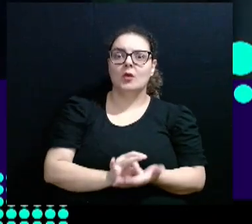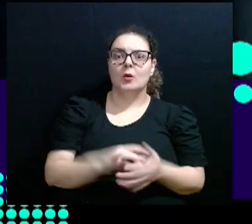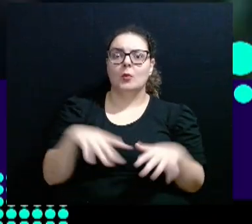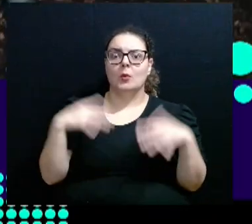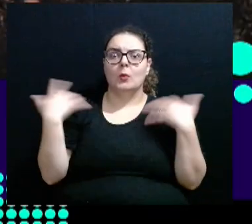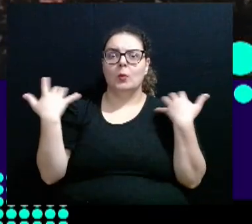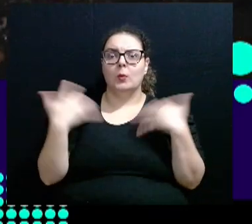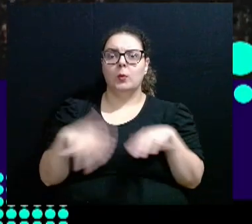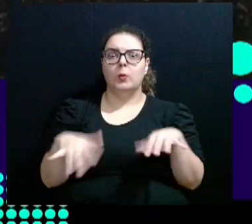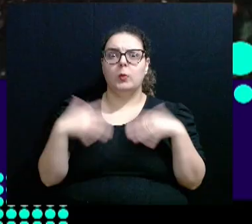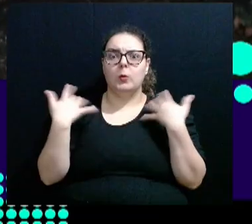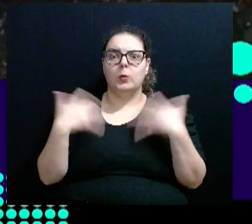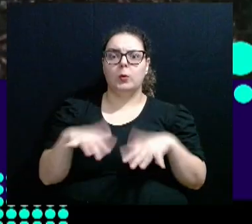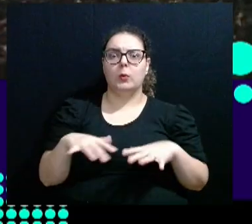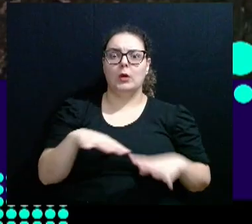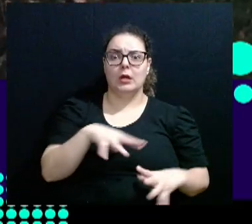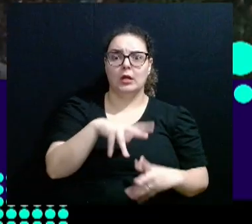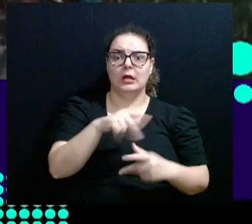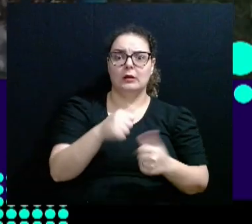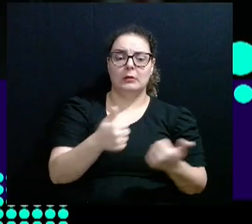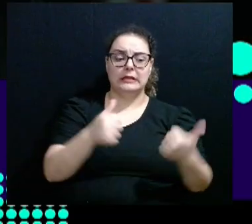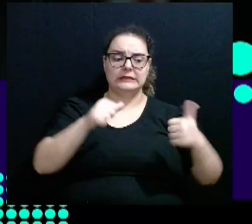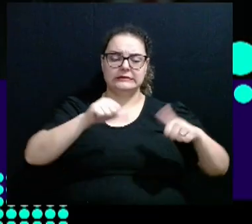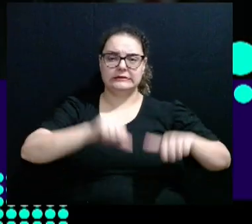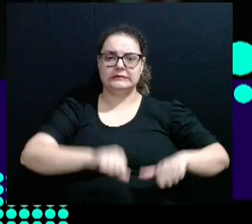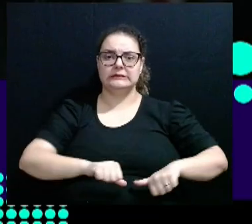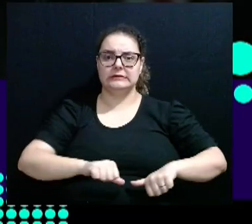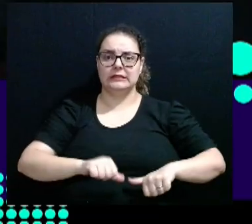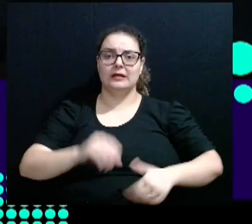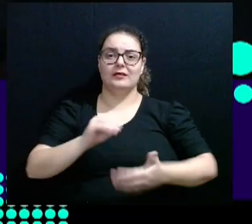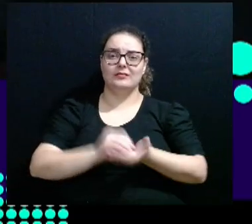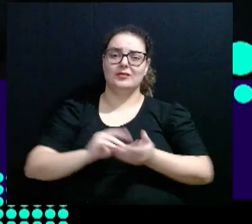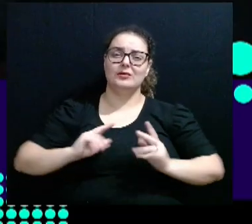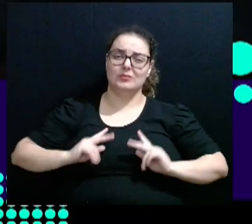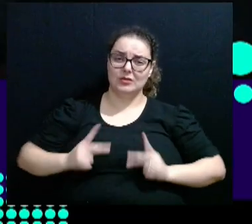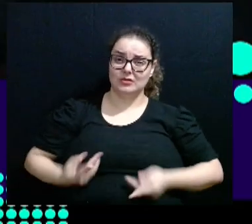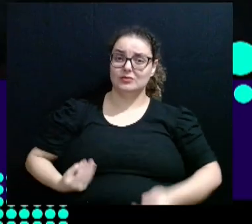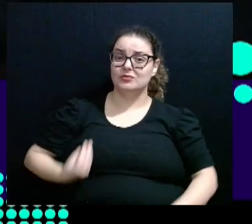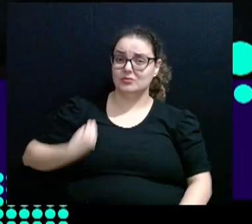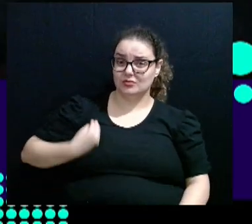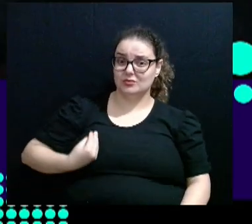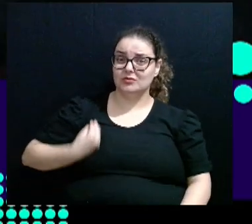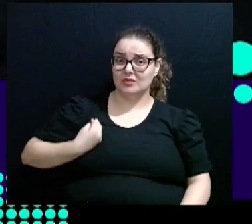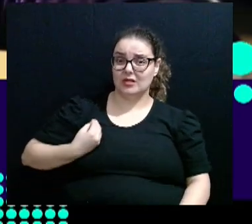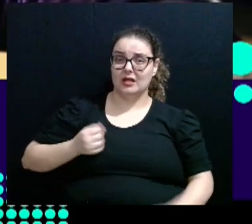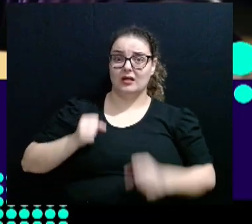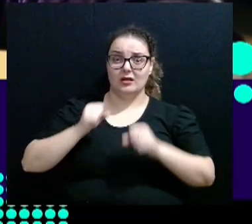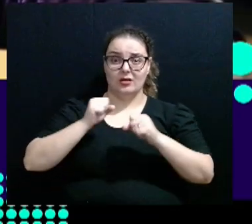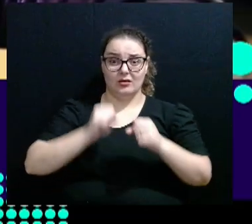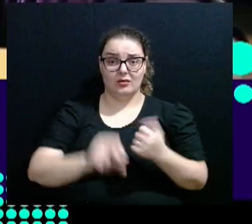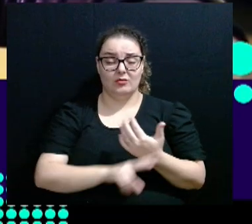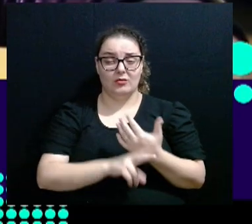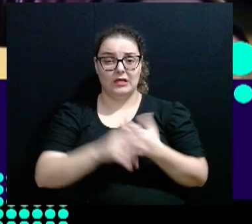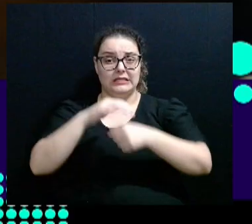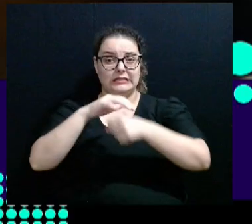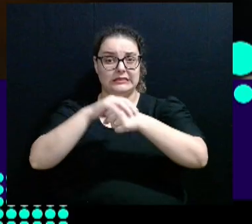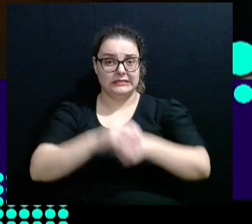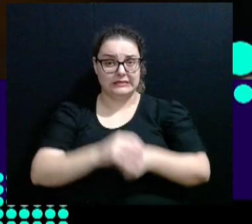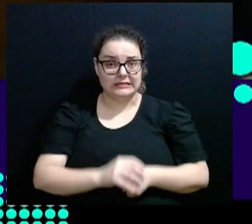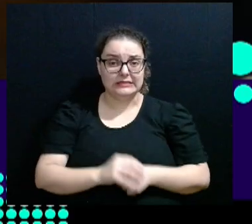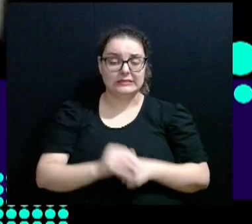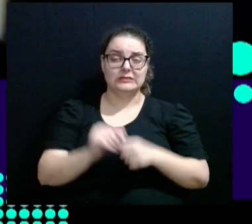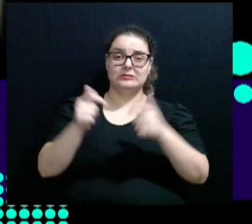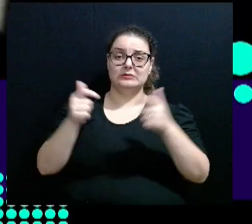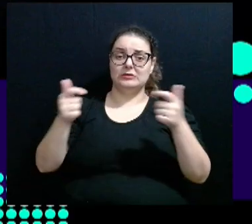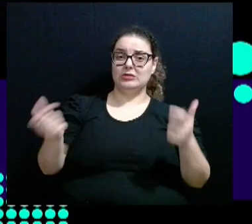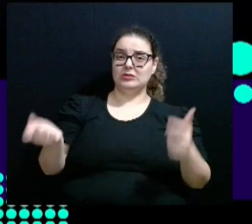Em um mundo em ruínas, a desumanidade dos sobreviventes pode ser uma ameaça muito maior do que o próprio